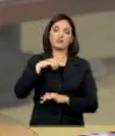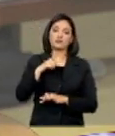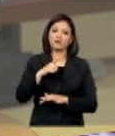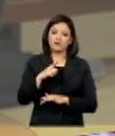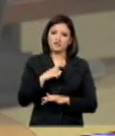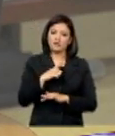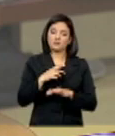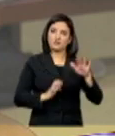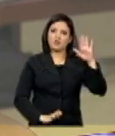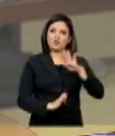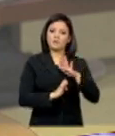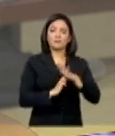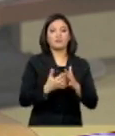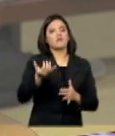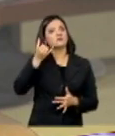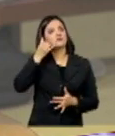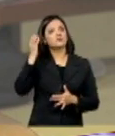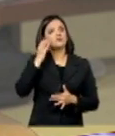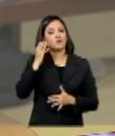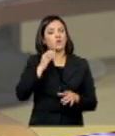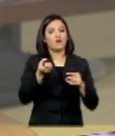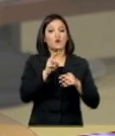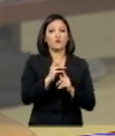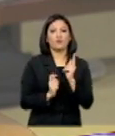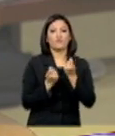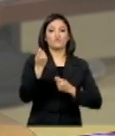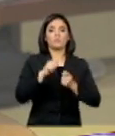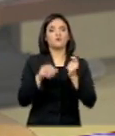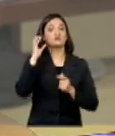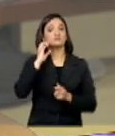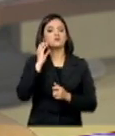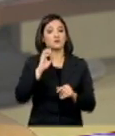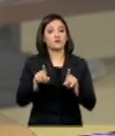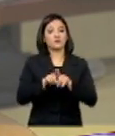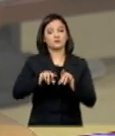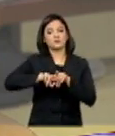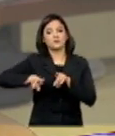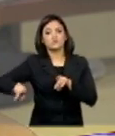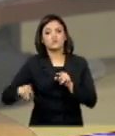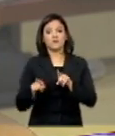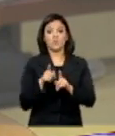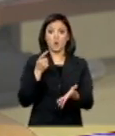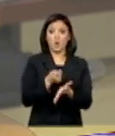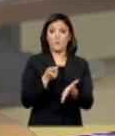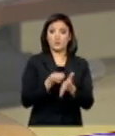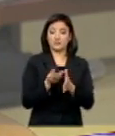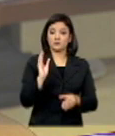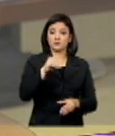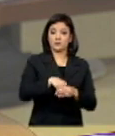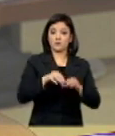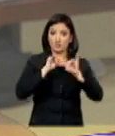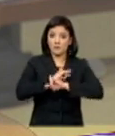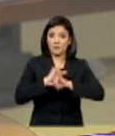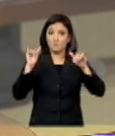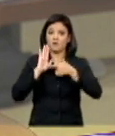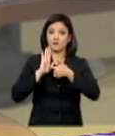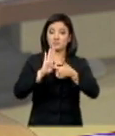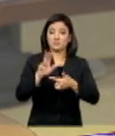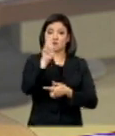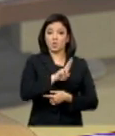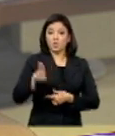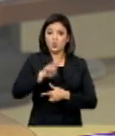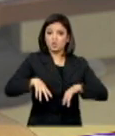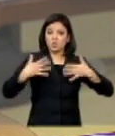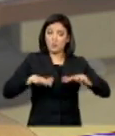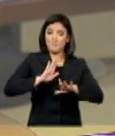celular os fabricantes de aparelhos celulares e acessórios obrigação de incluir em sua propaganda a advertência de que o uso excessivo dos aparelhos